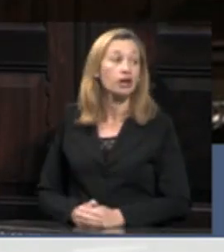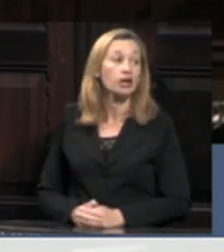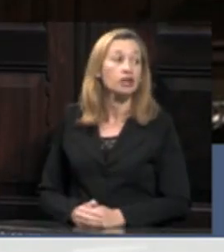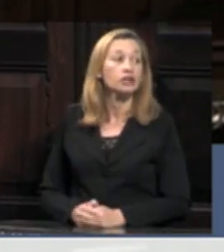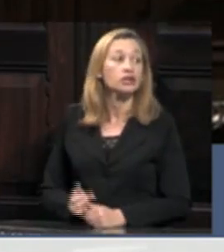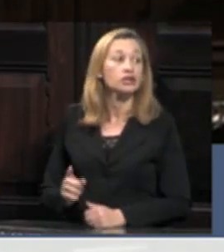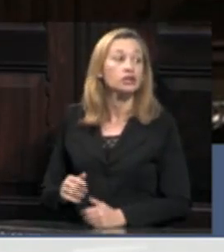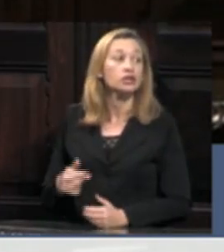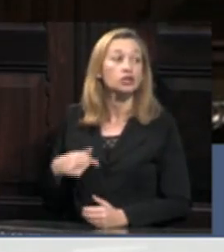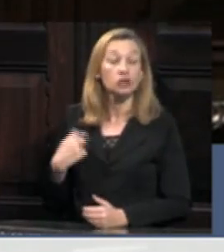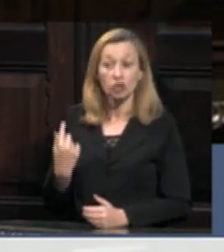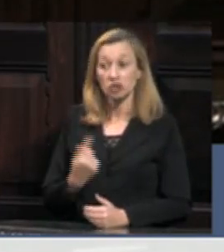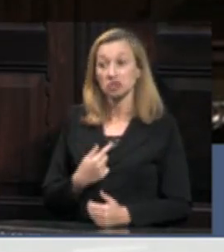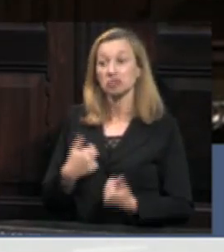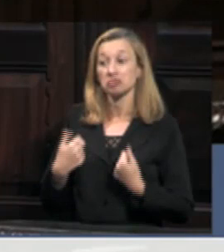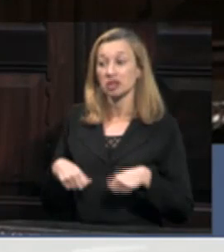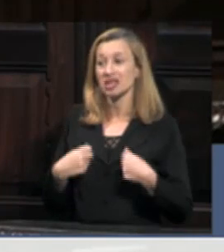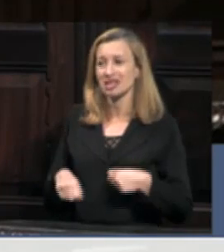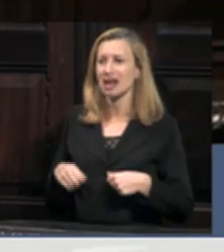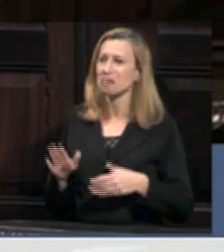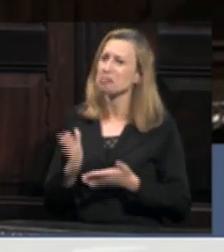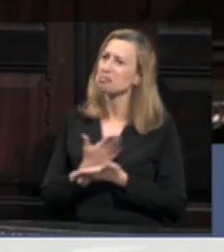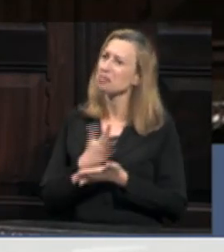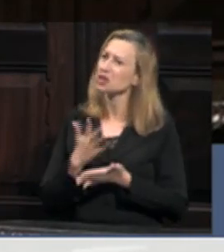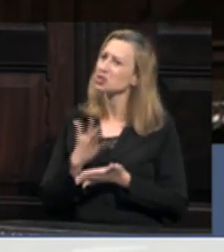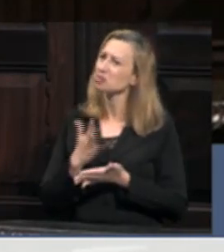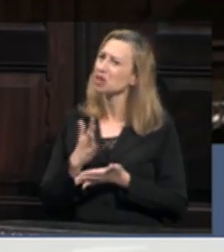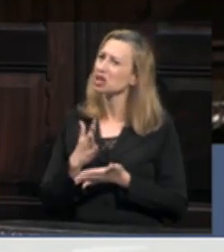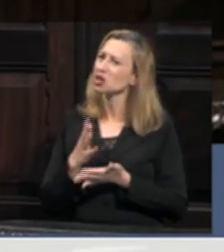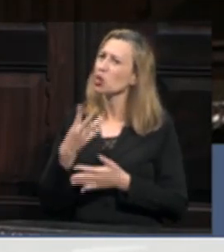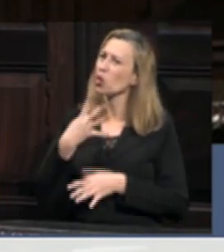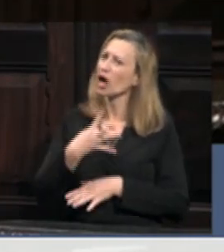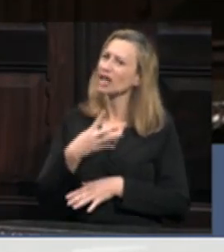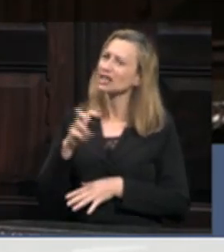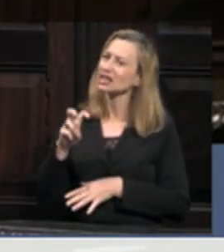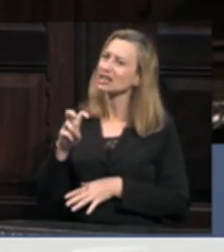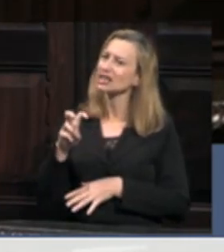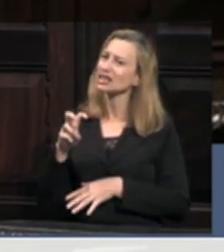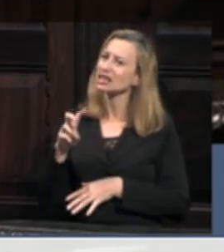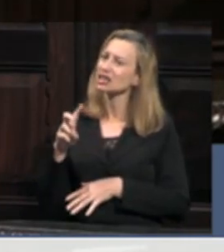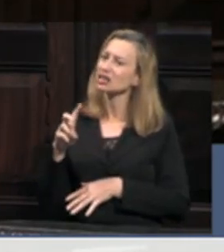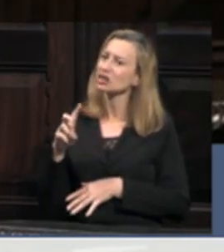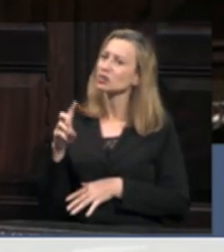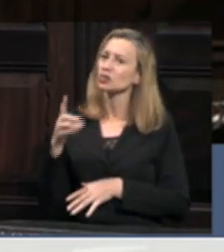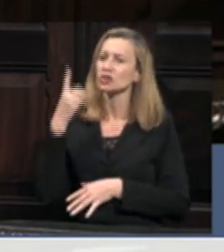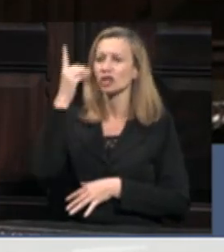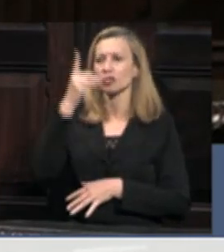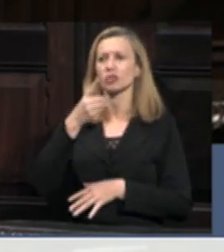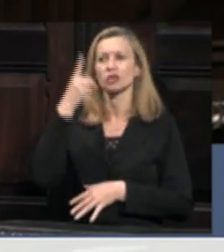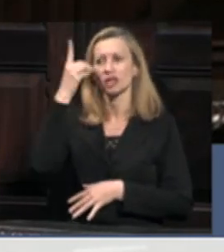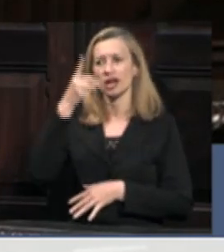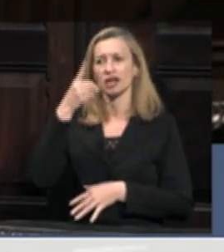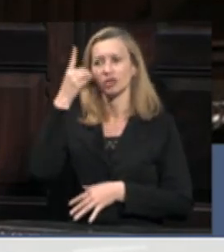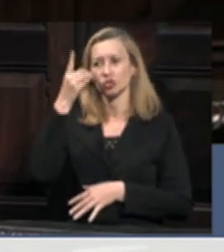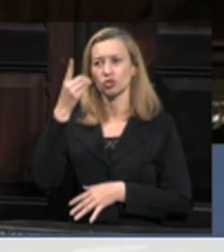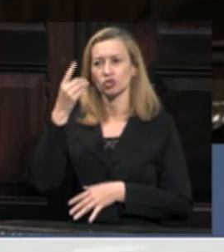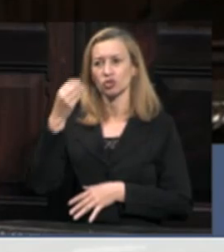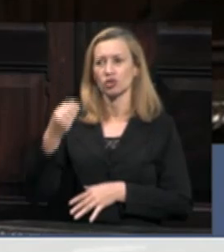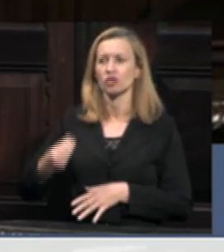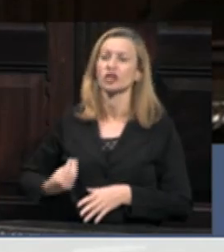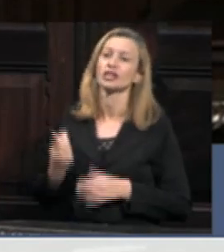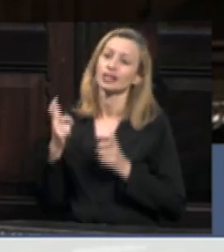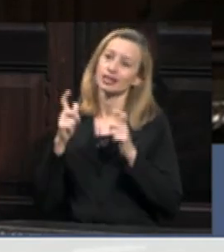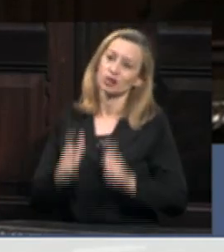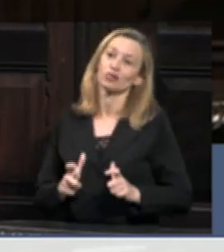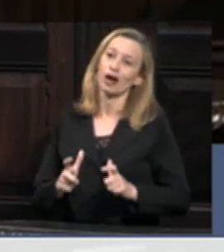vamos necessitar, pelo menos, de 45 parlamentares em